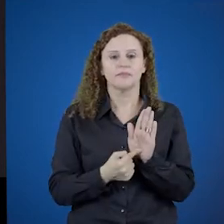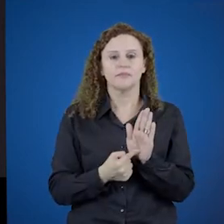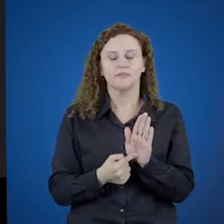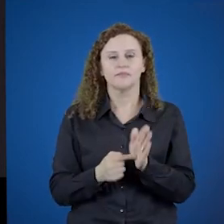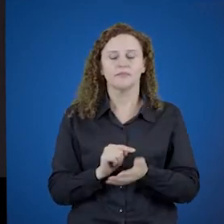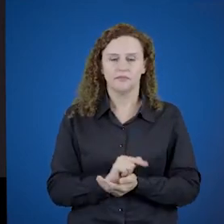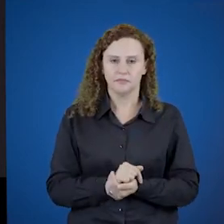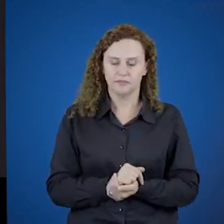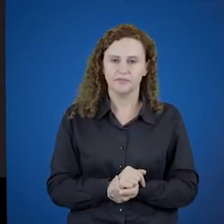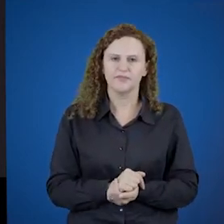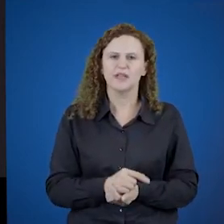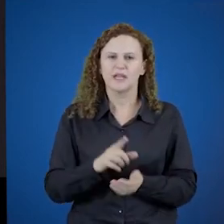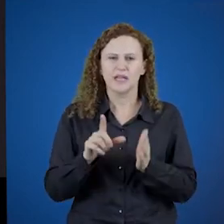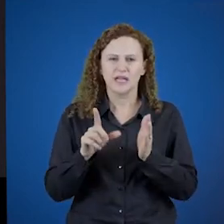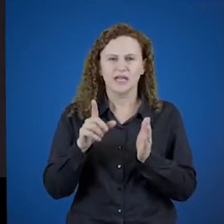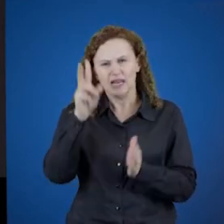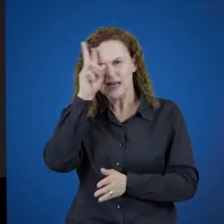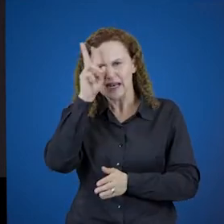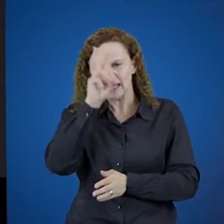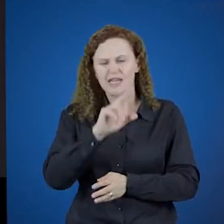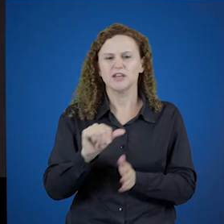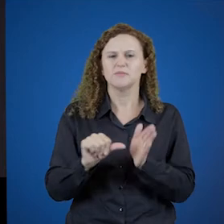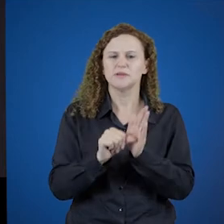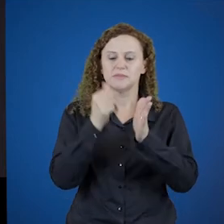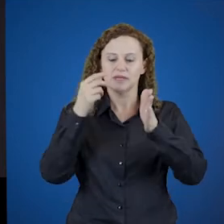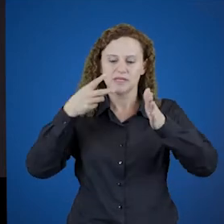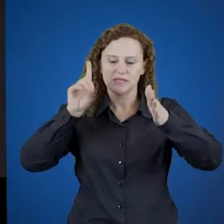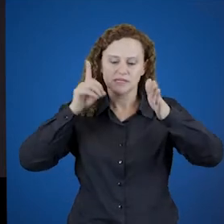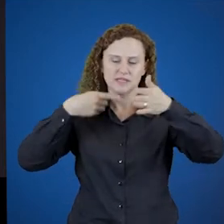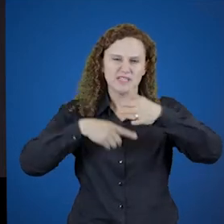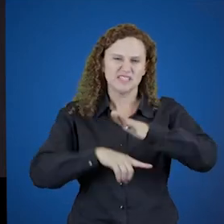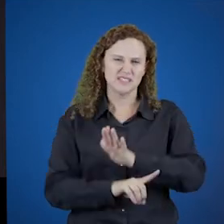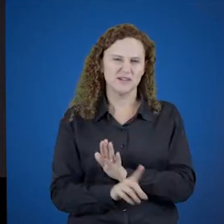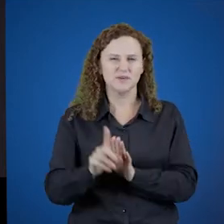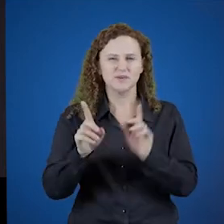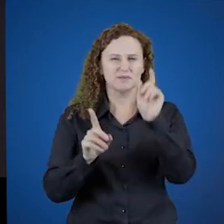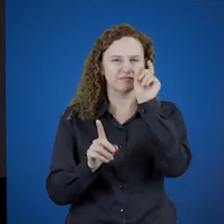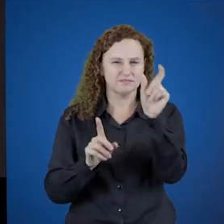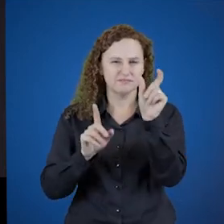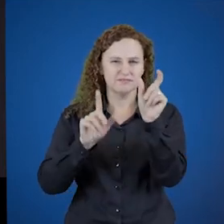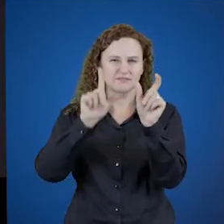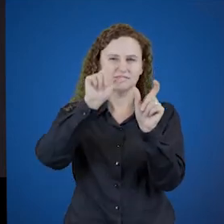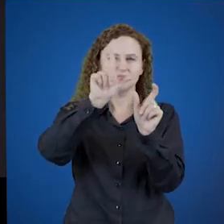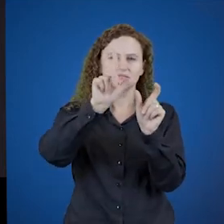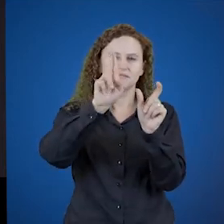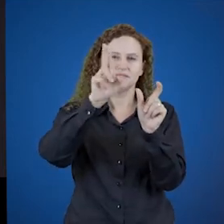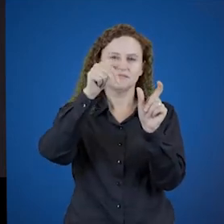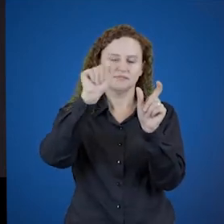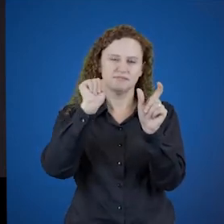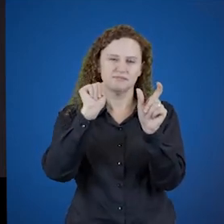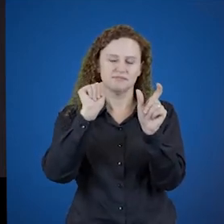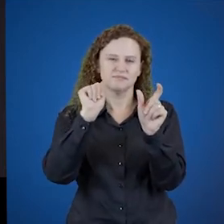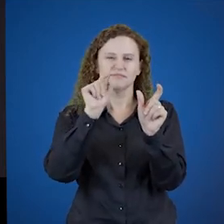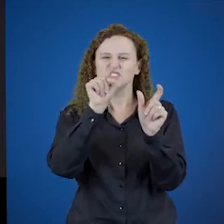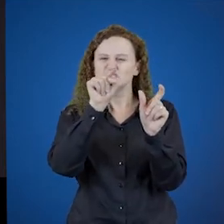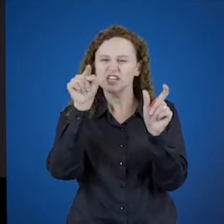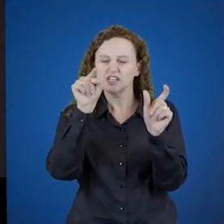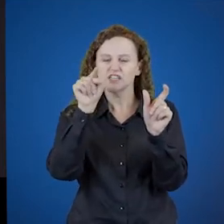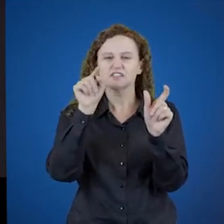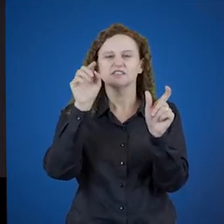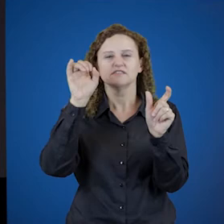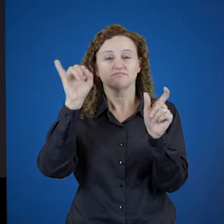apresentam dessa forma lembram que lá na primeira destinação ele vai apresentar Luna tracinho aí